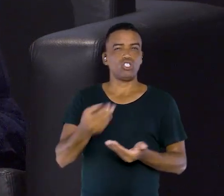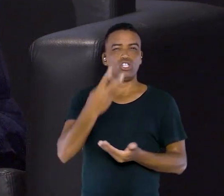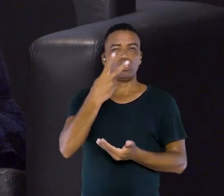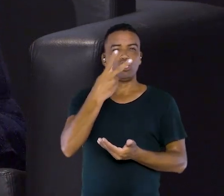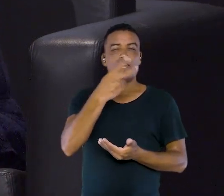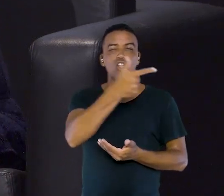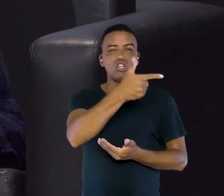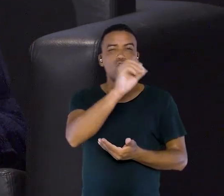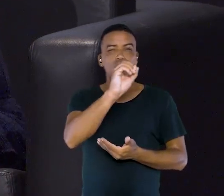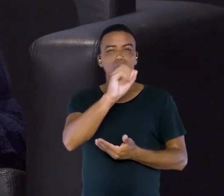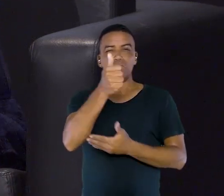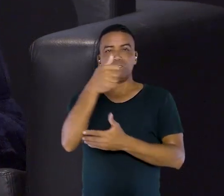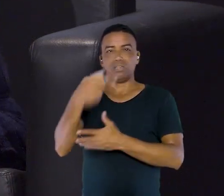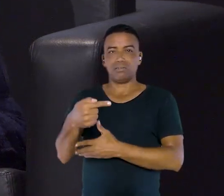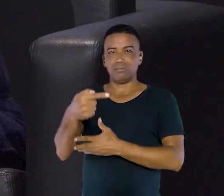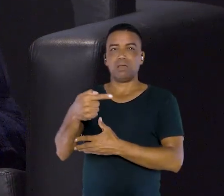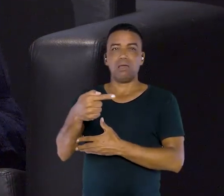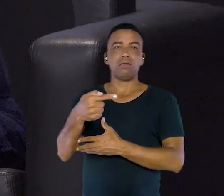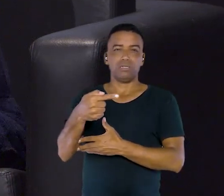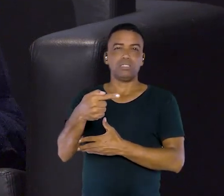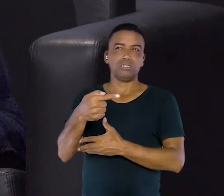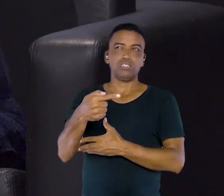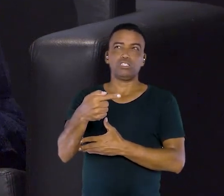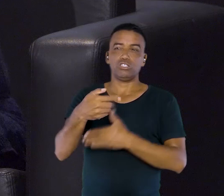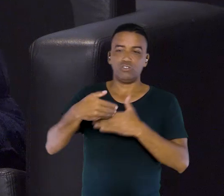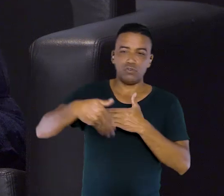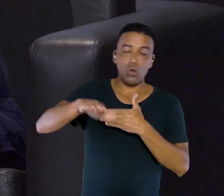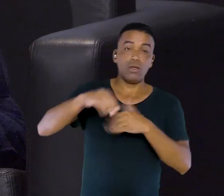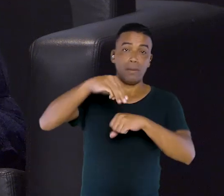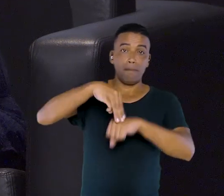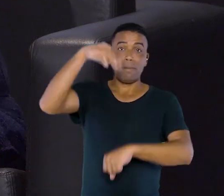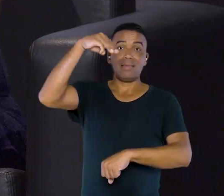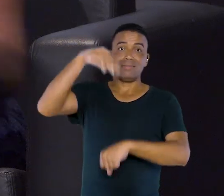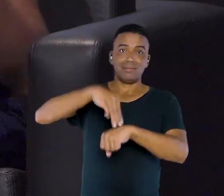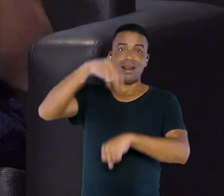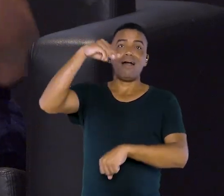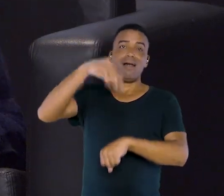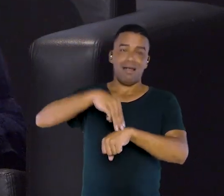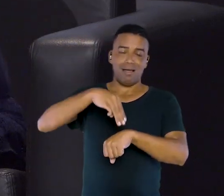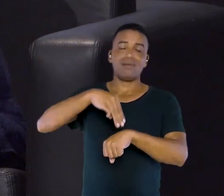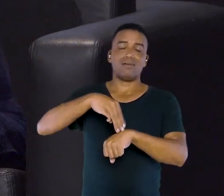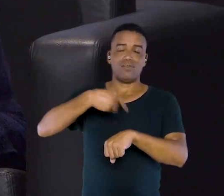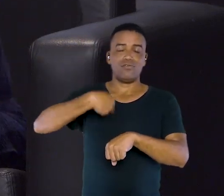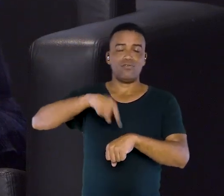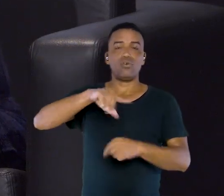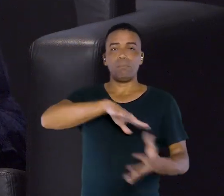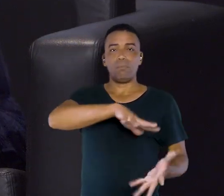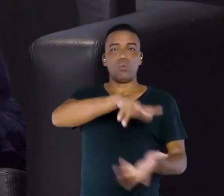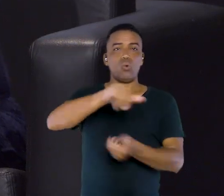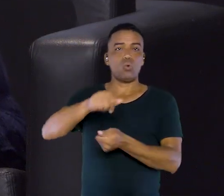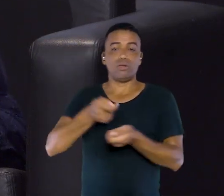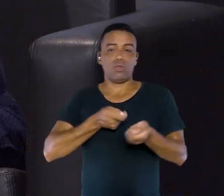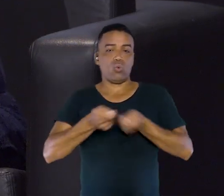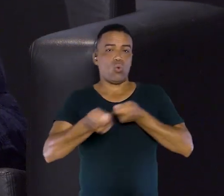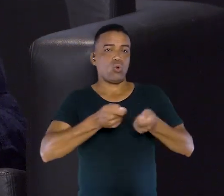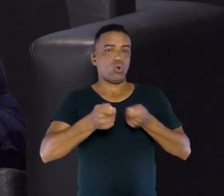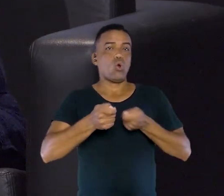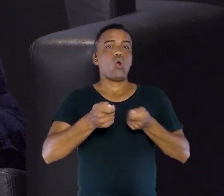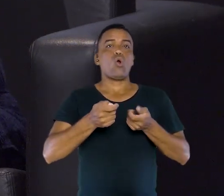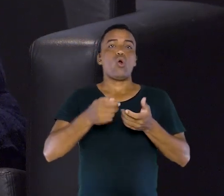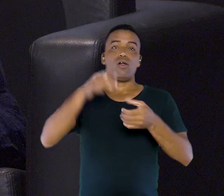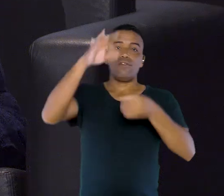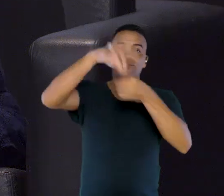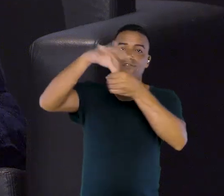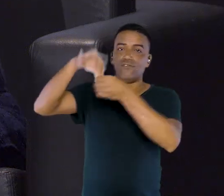partir de 2017, quando eu vim para fazer mestrado, que eu fui no mundo da domesticação,